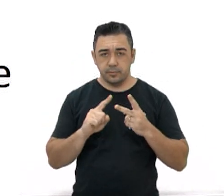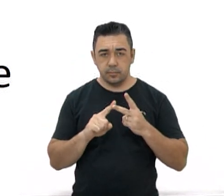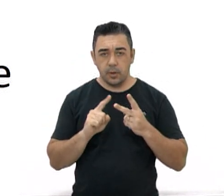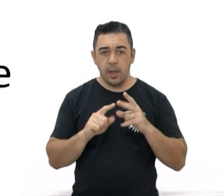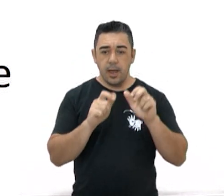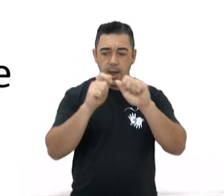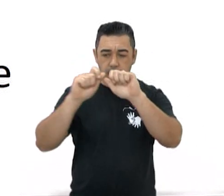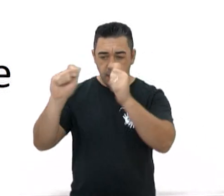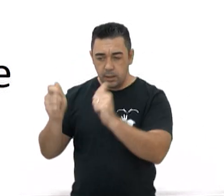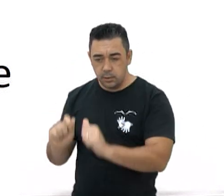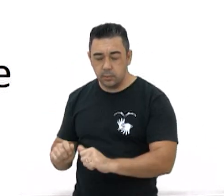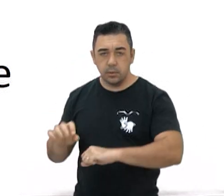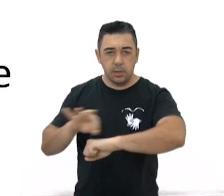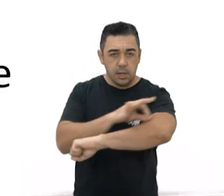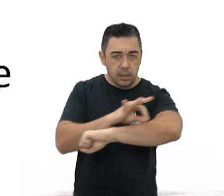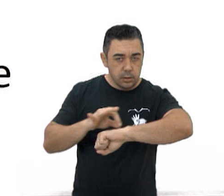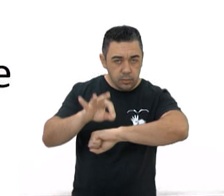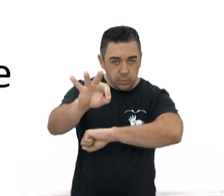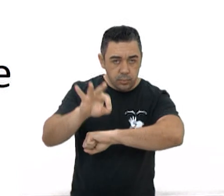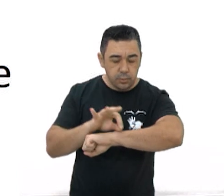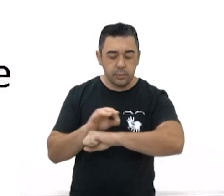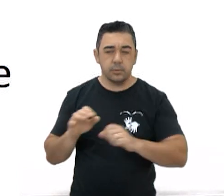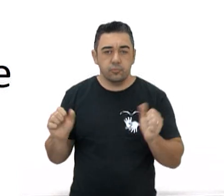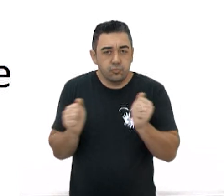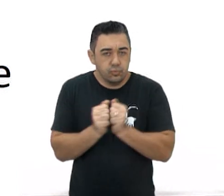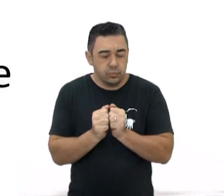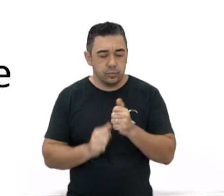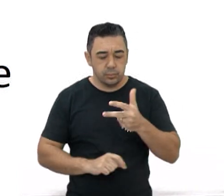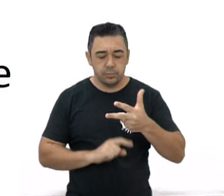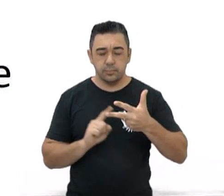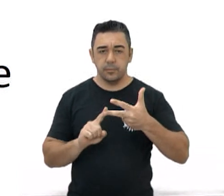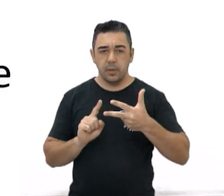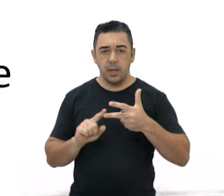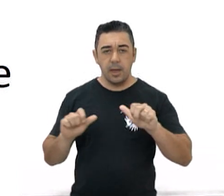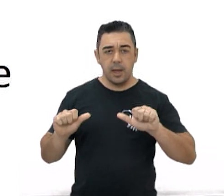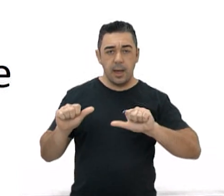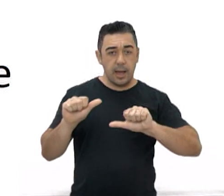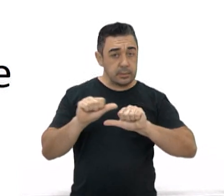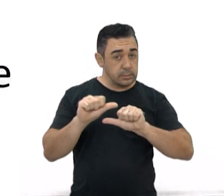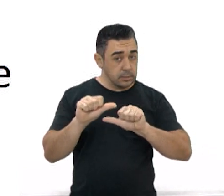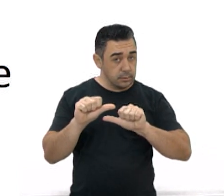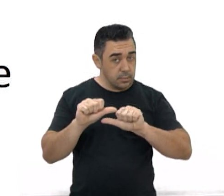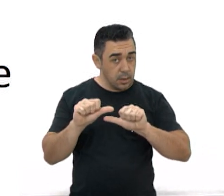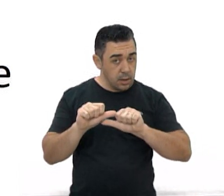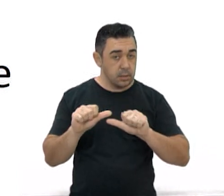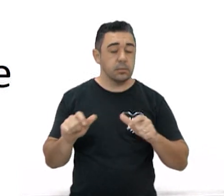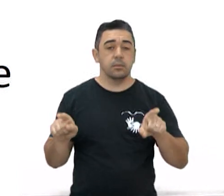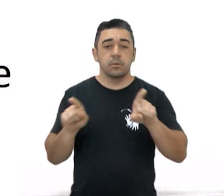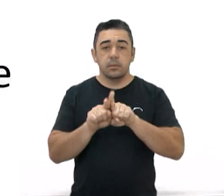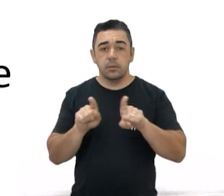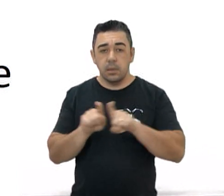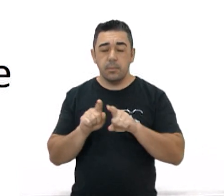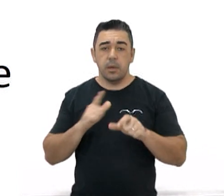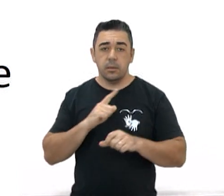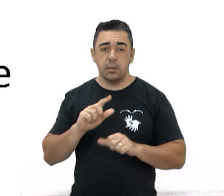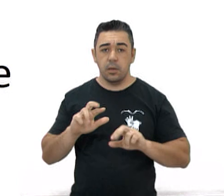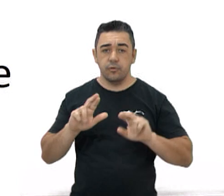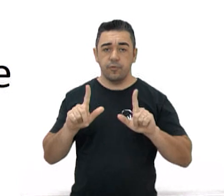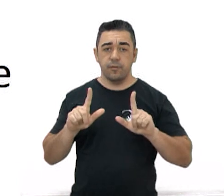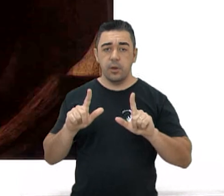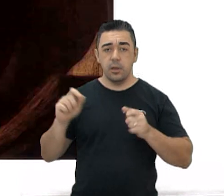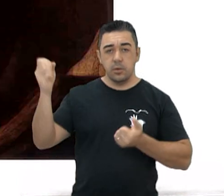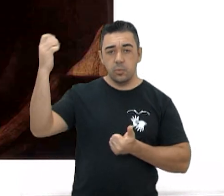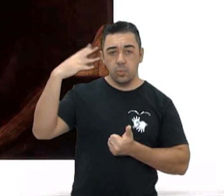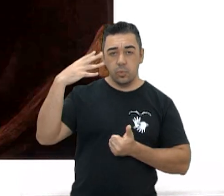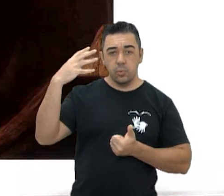arquitetura e escultura, composição assimétrica e violentos contrastes de luz e sombra. A gente